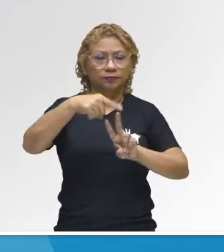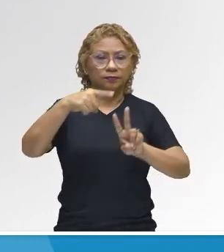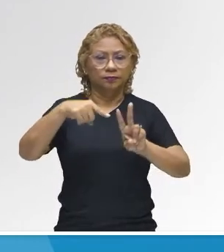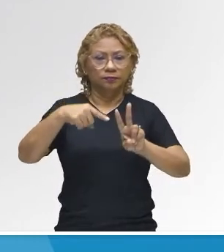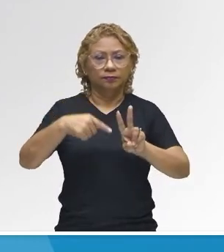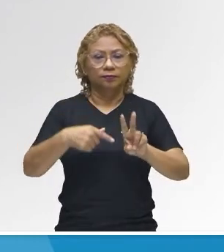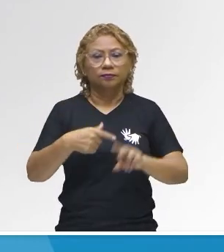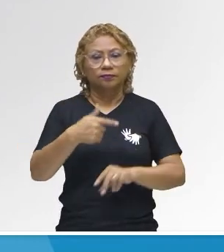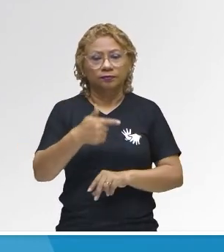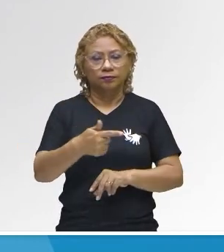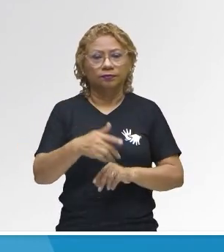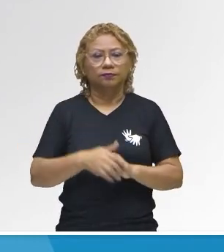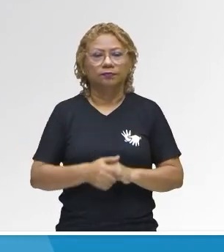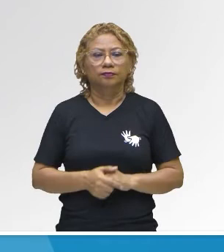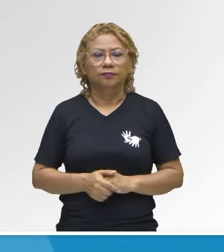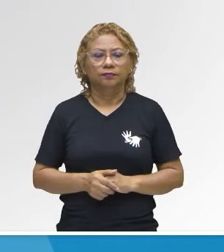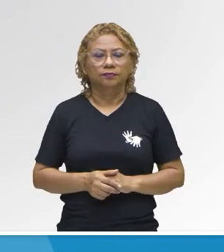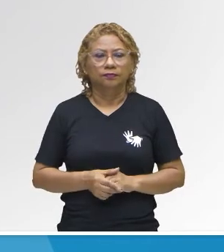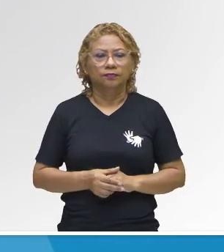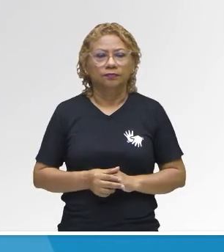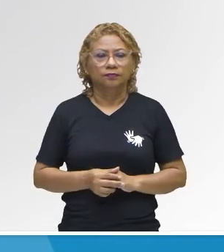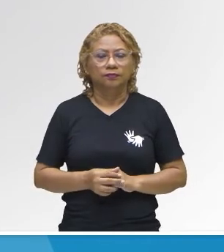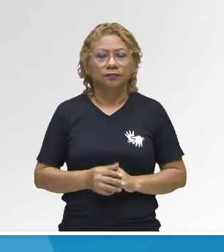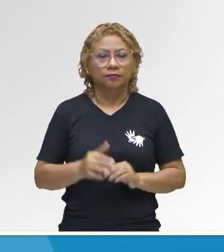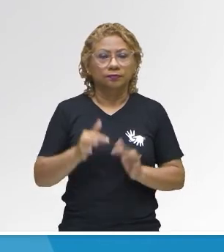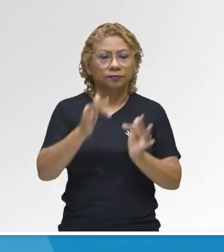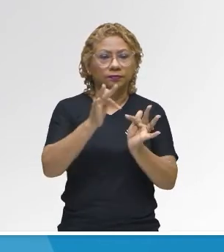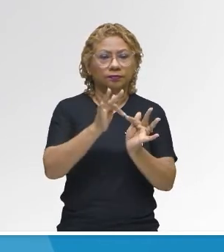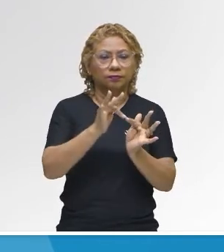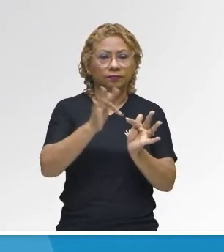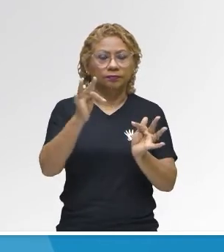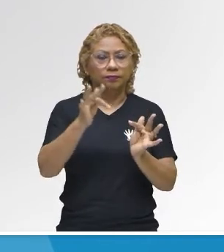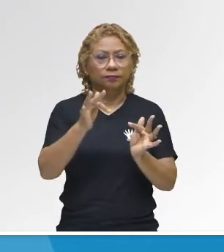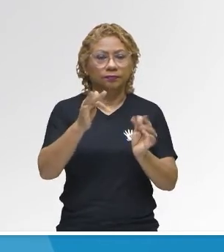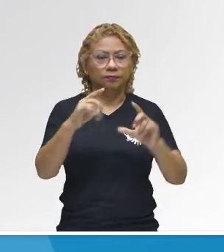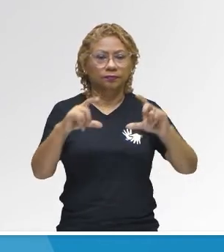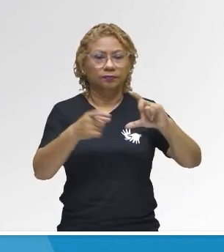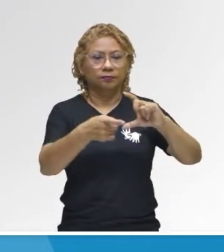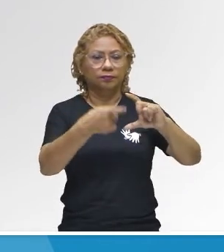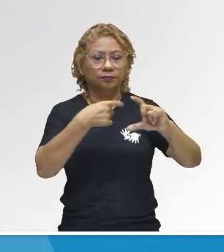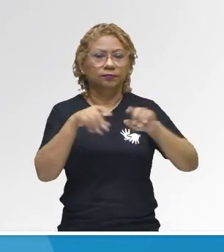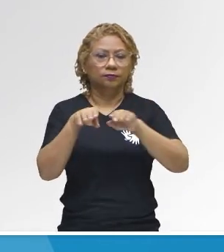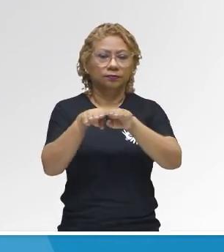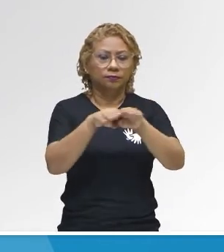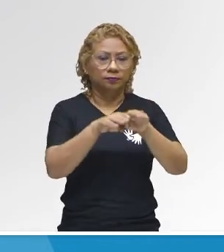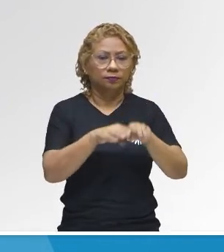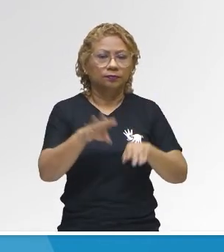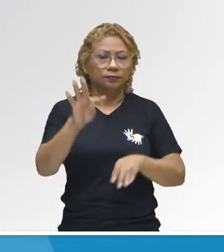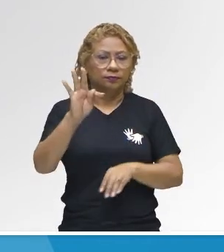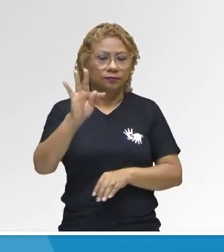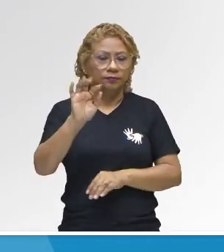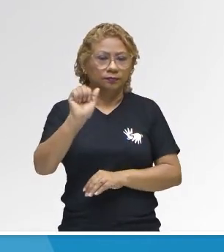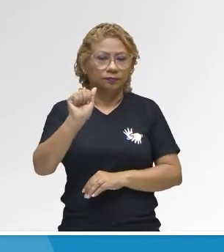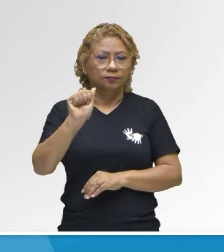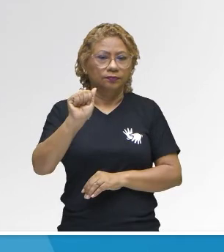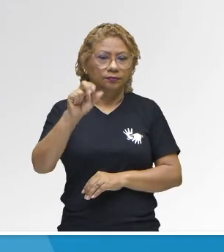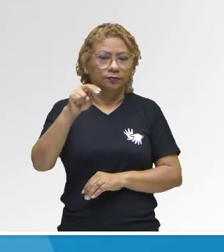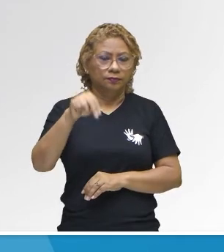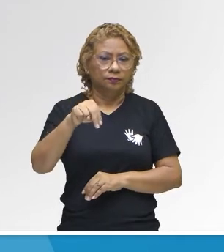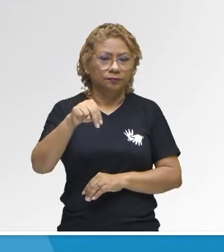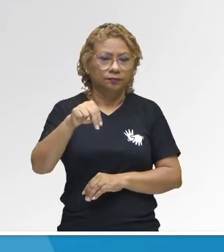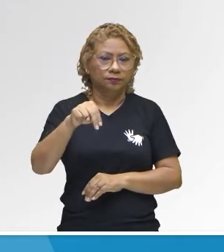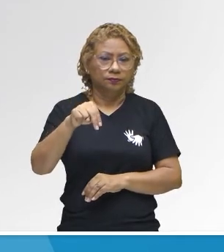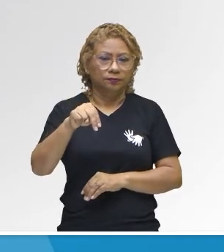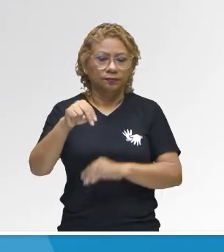E vai ser a função f de x tangente de x. A função tangente é positiva no primeiro